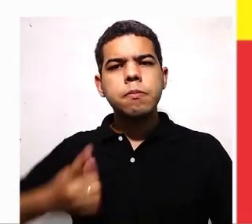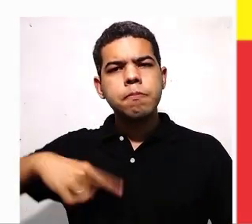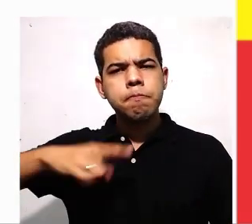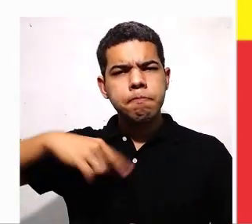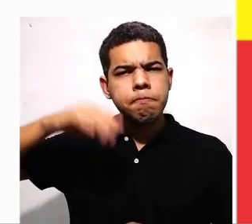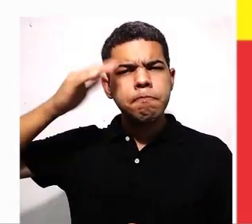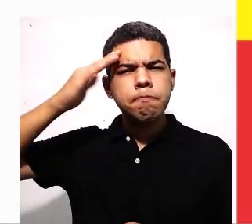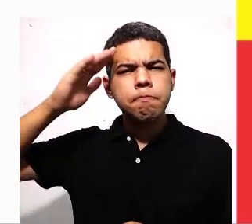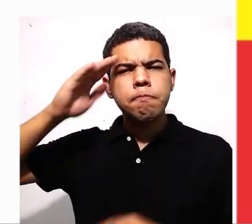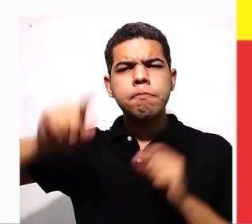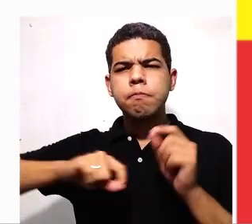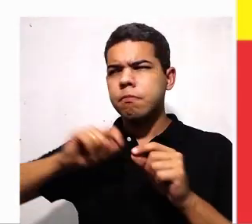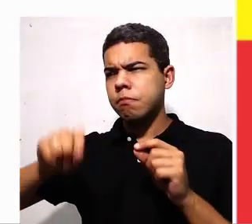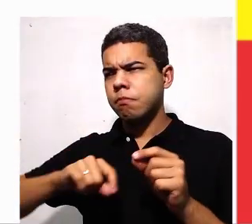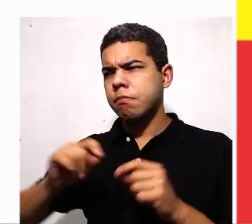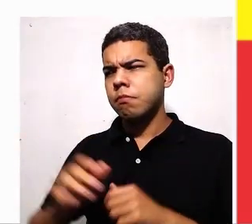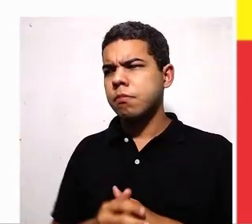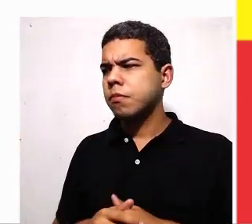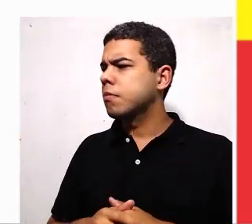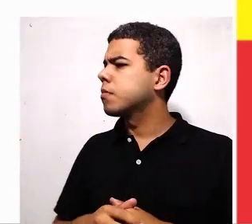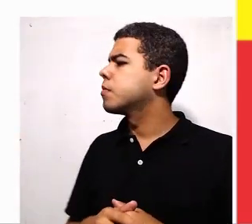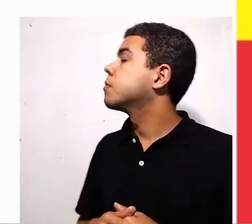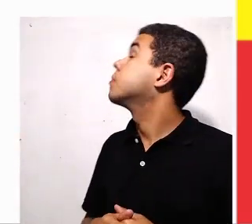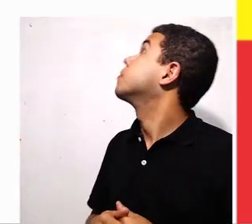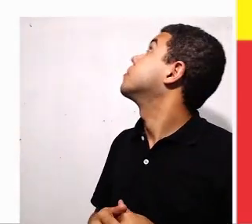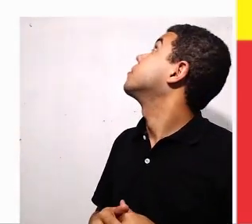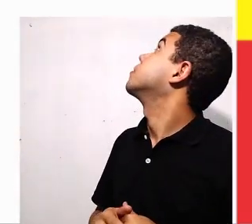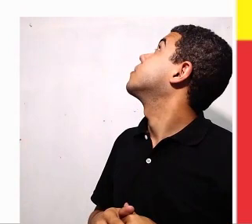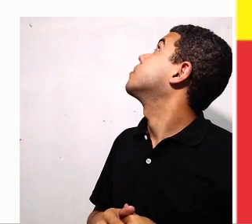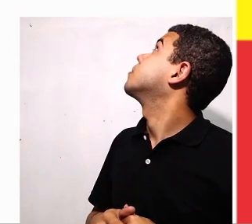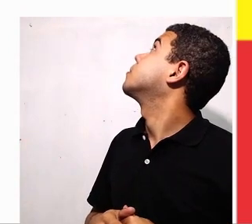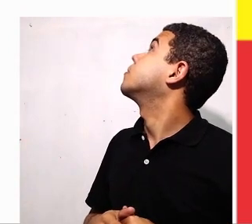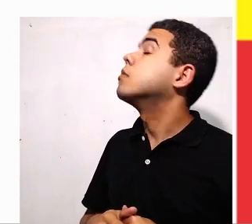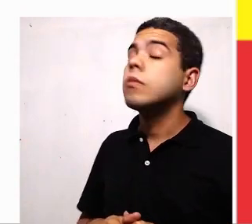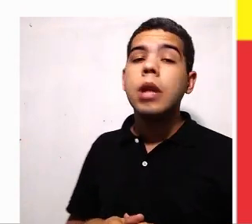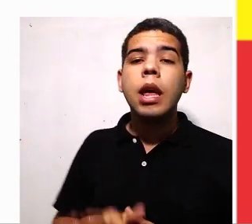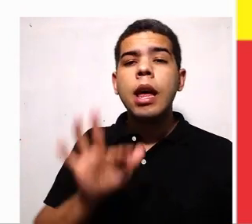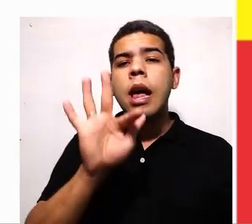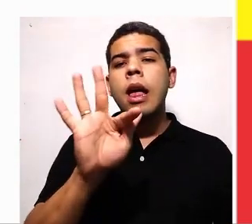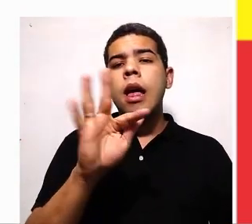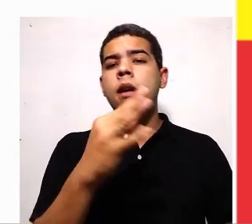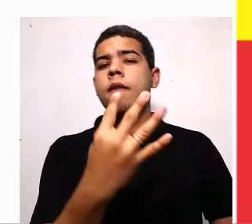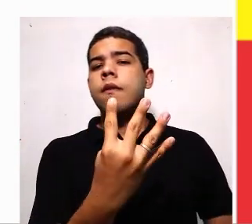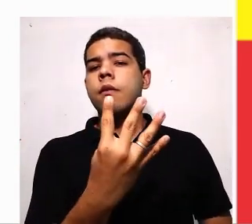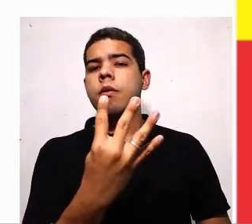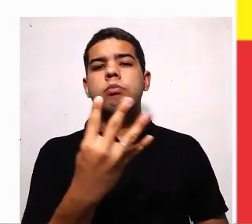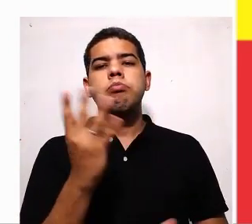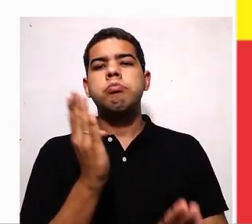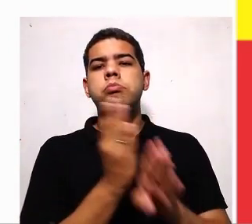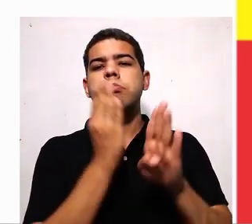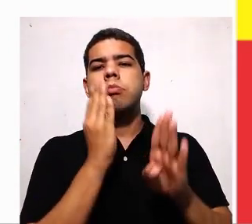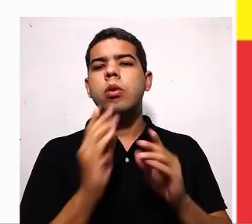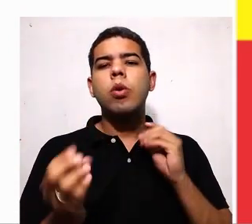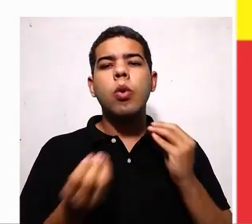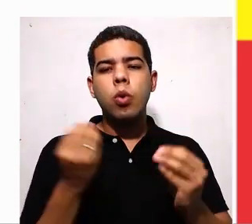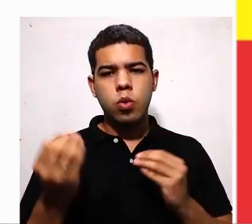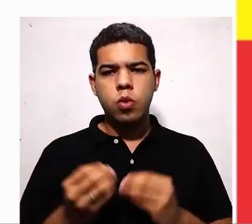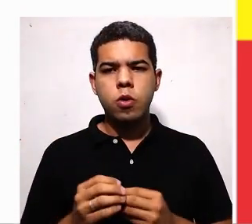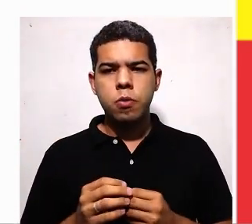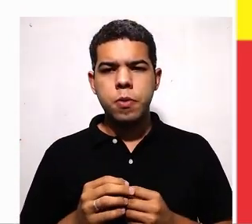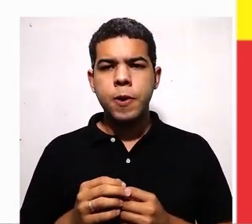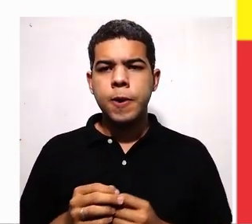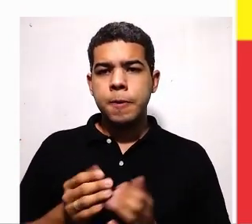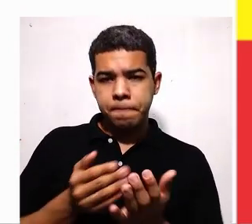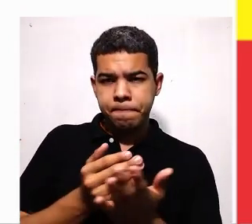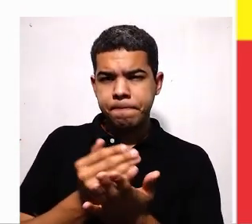Observe aí. Um outro formato. Vamos encontrar a posição F4. Então, início vai fazer o